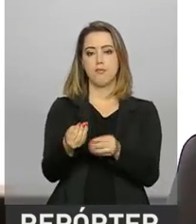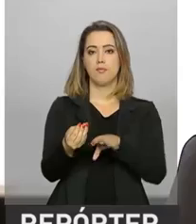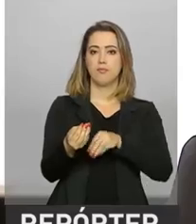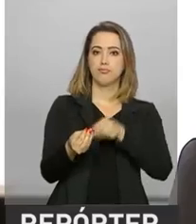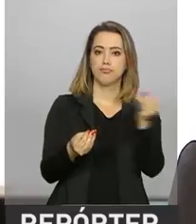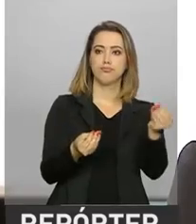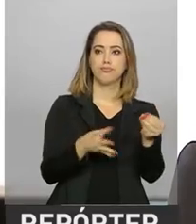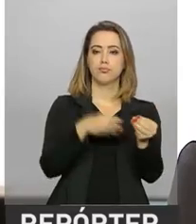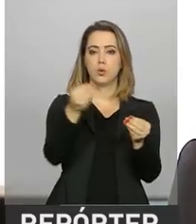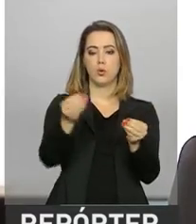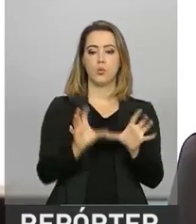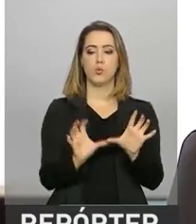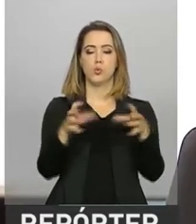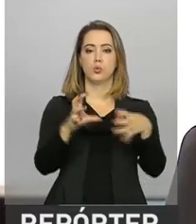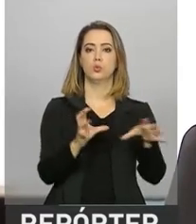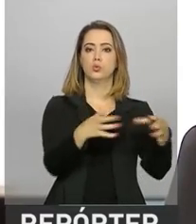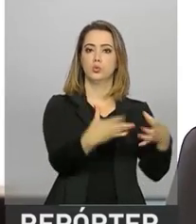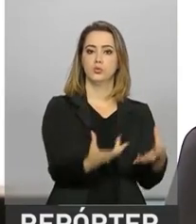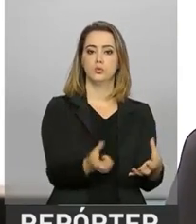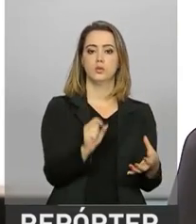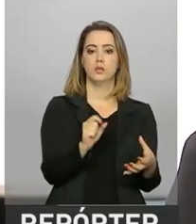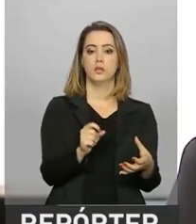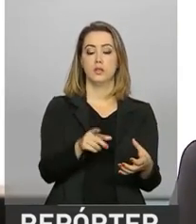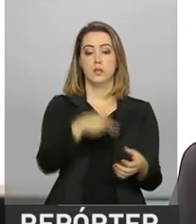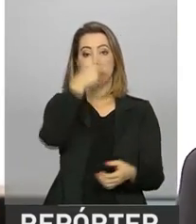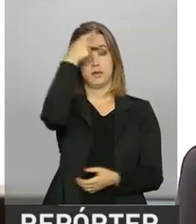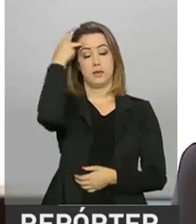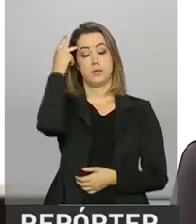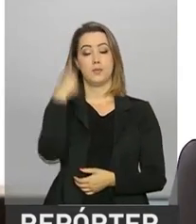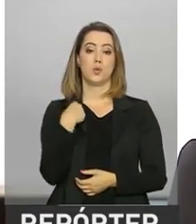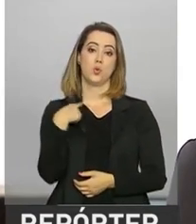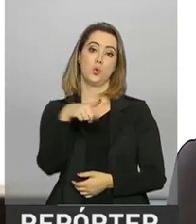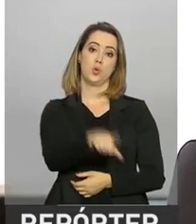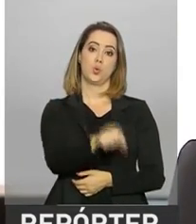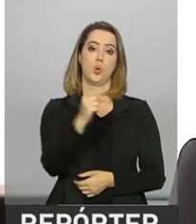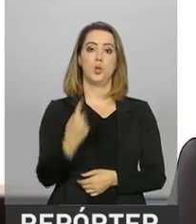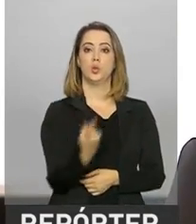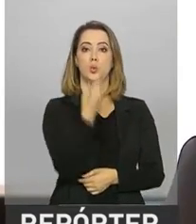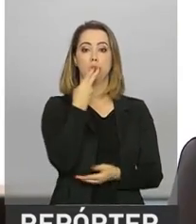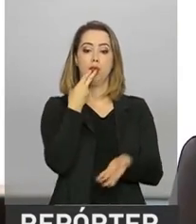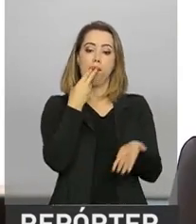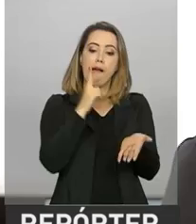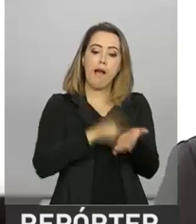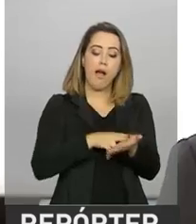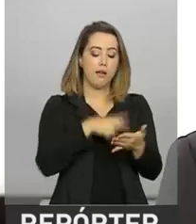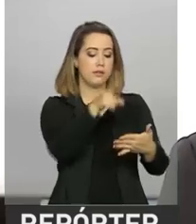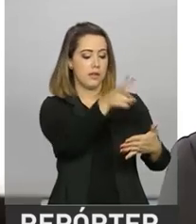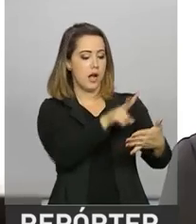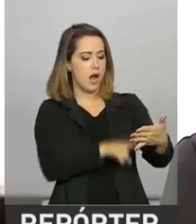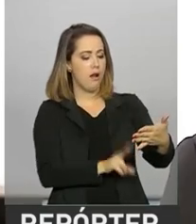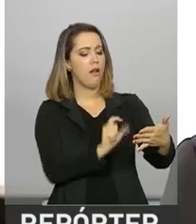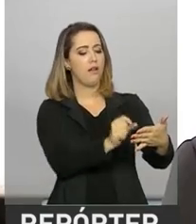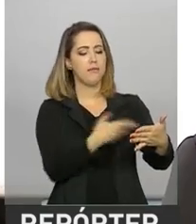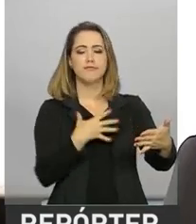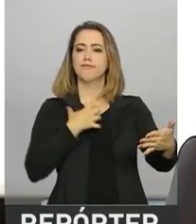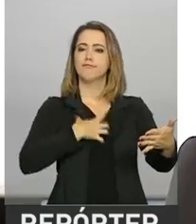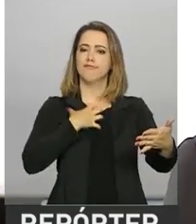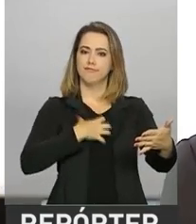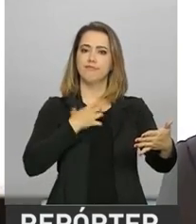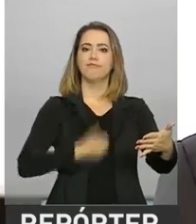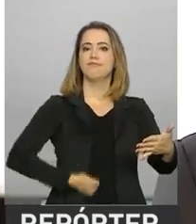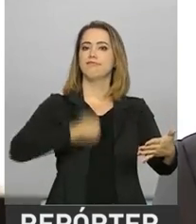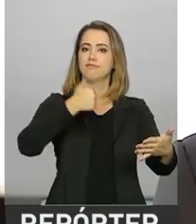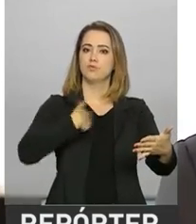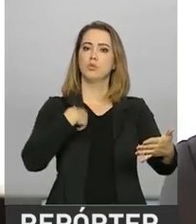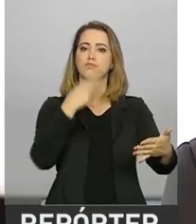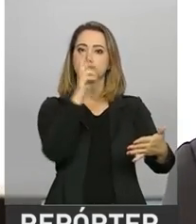em diversos centros e as pessoas vão lá e adotam essa cartinha. Vão ler, tenho certeza, vão se emocionar e